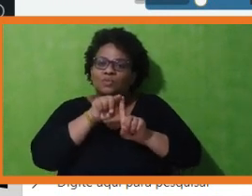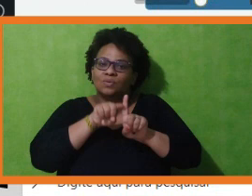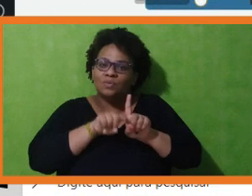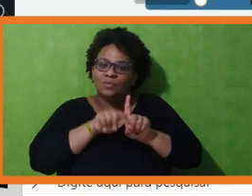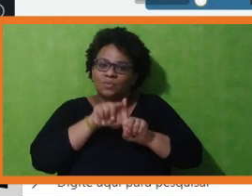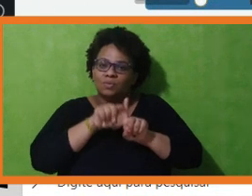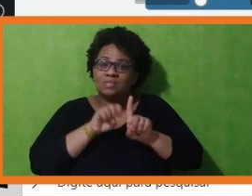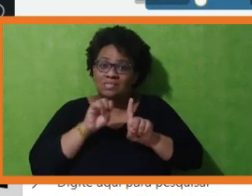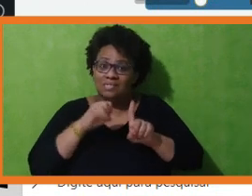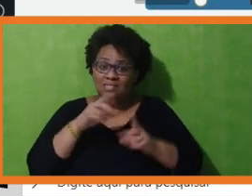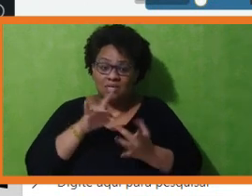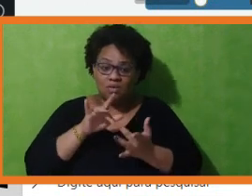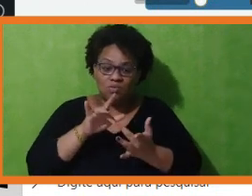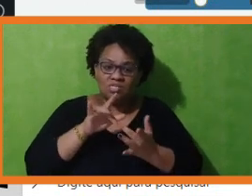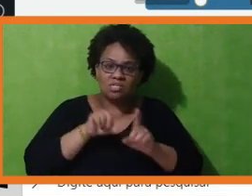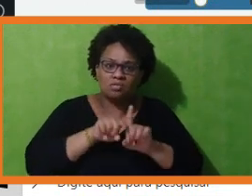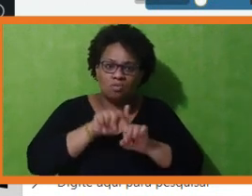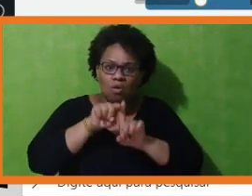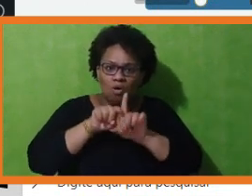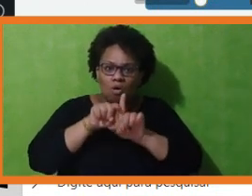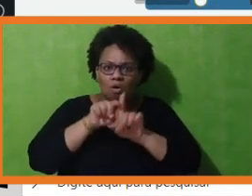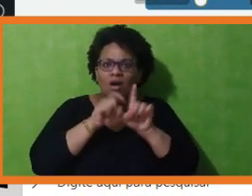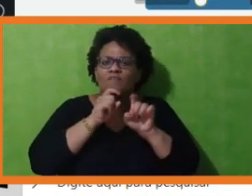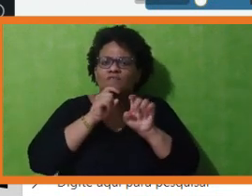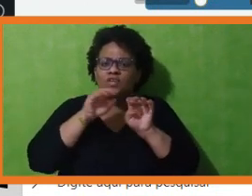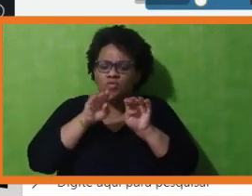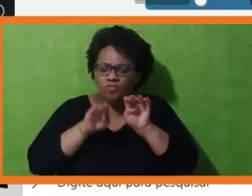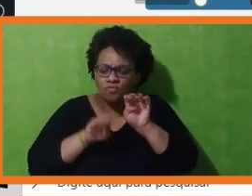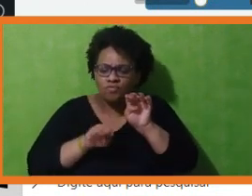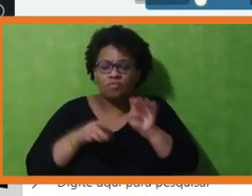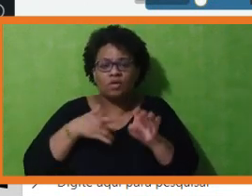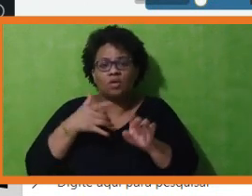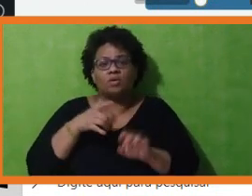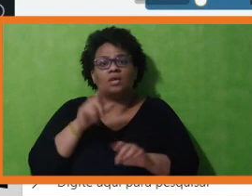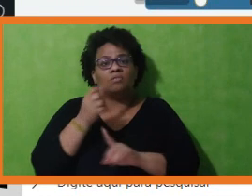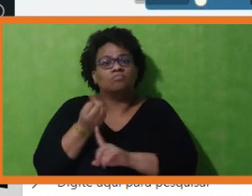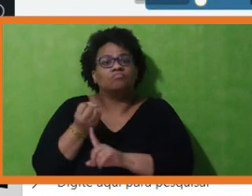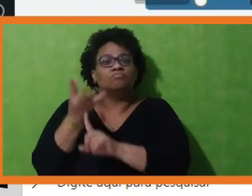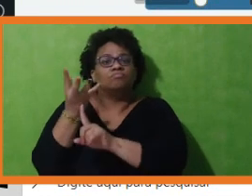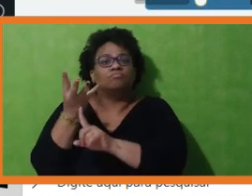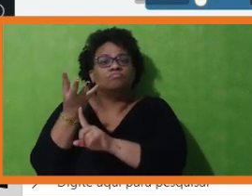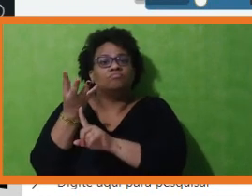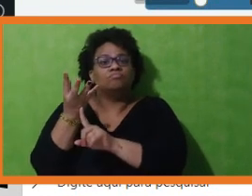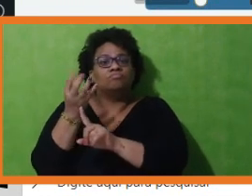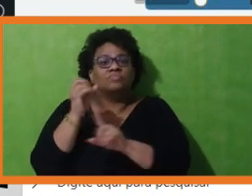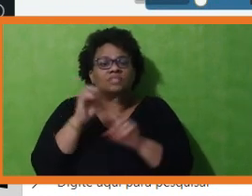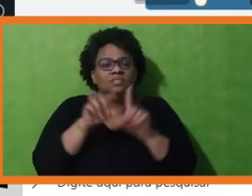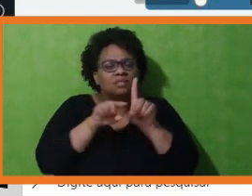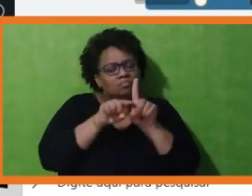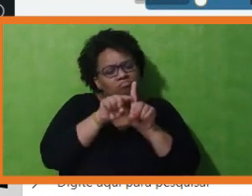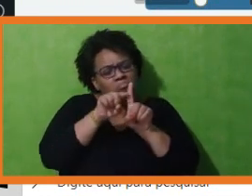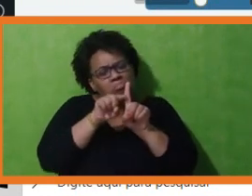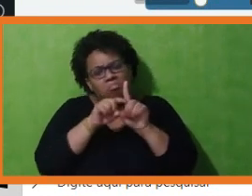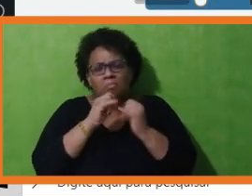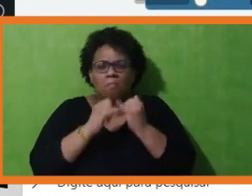E enquanto o sensor de temperatura estiver em a temperatura baixa, eu quero que um LED azul acenda. Quando